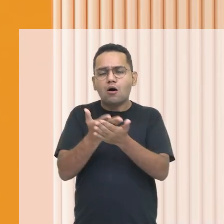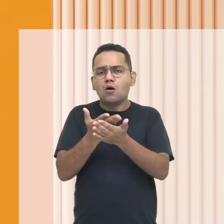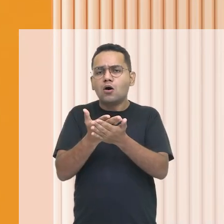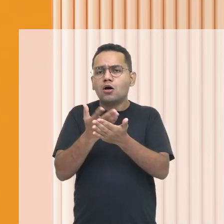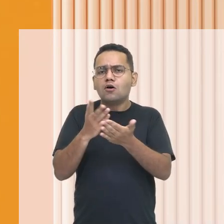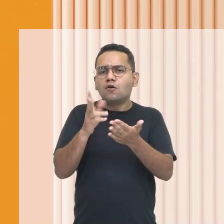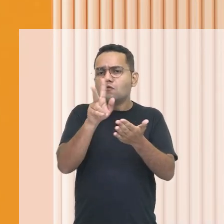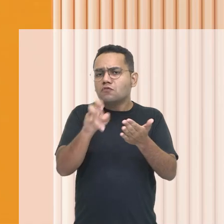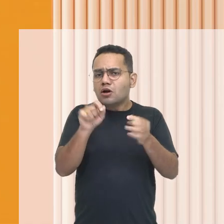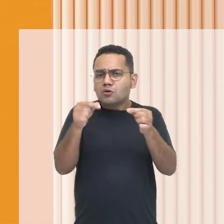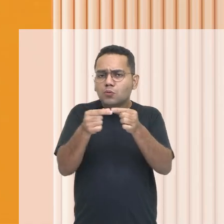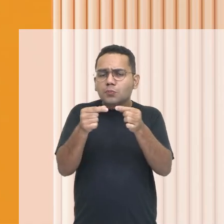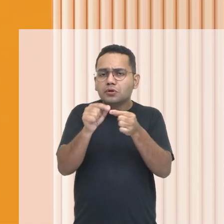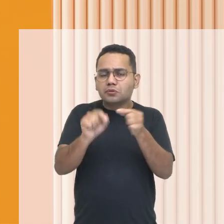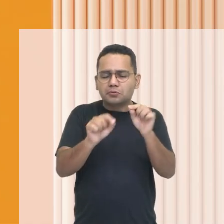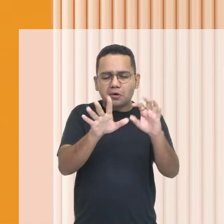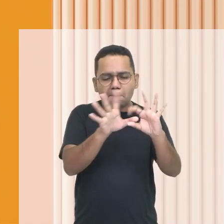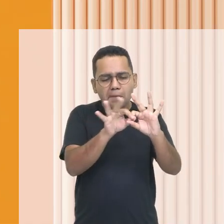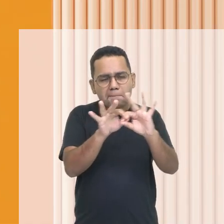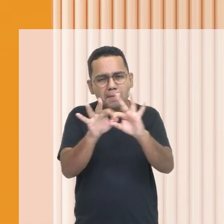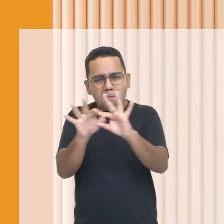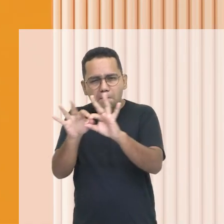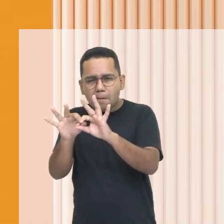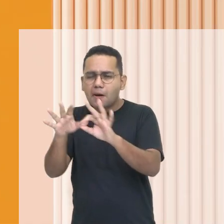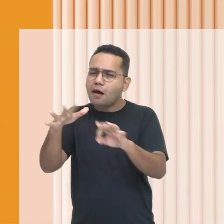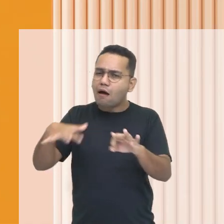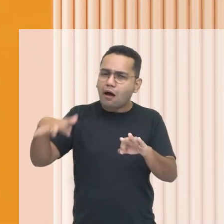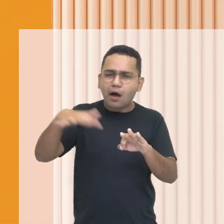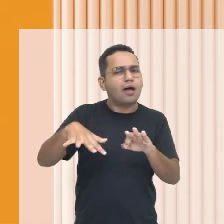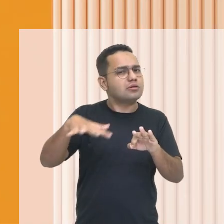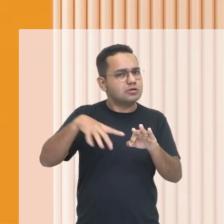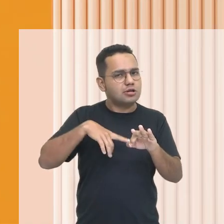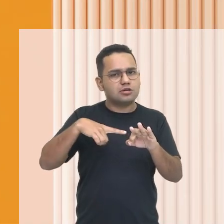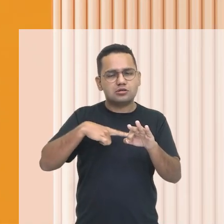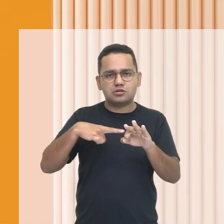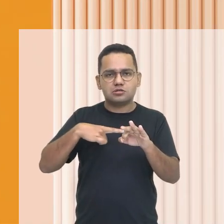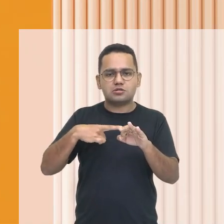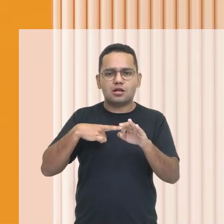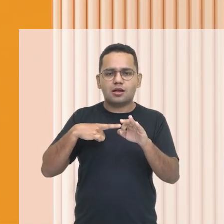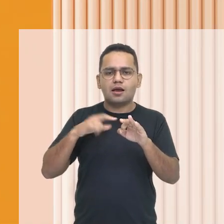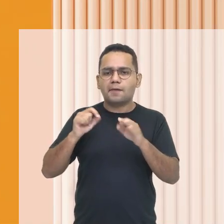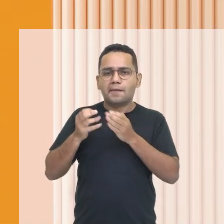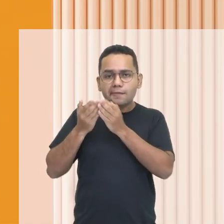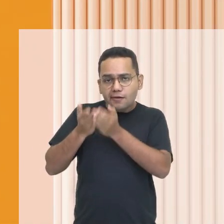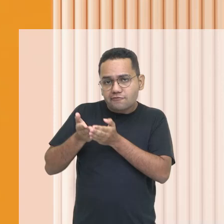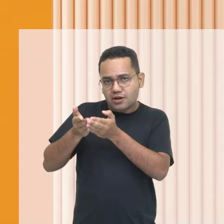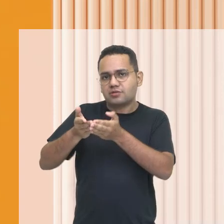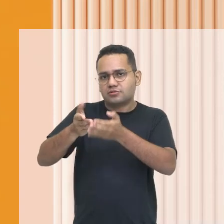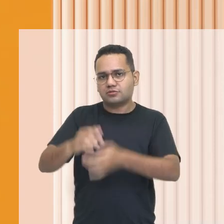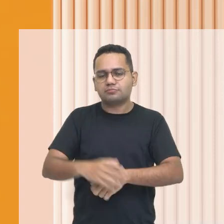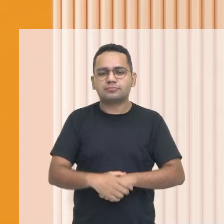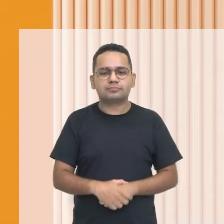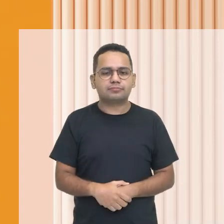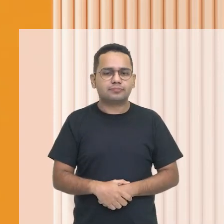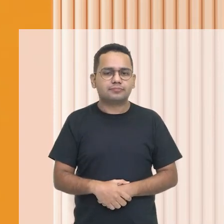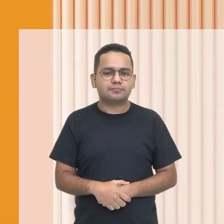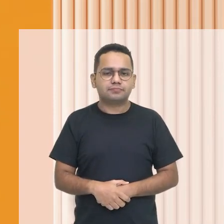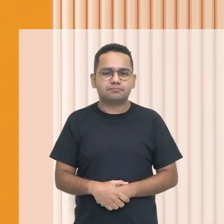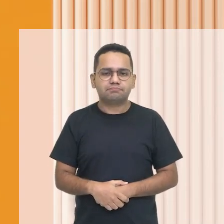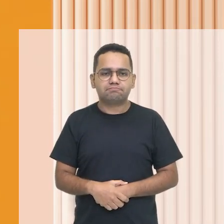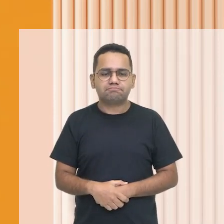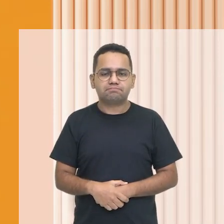navegações. E com demandas, né, que até então a exploração